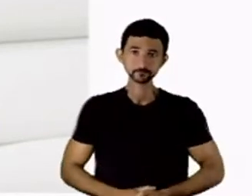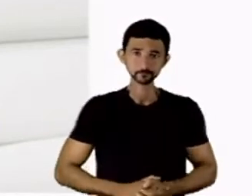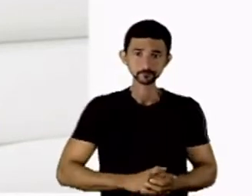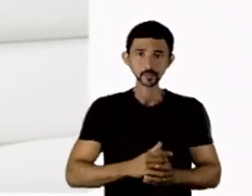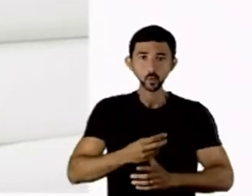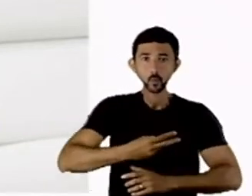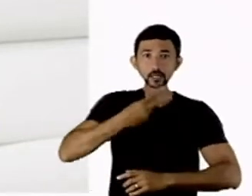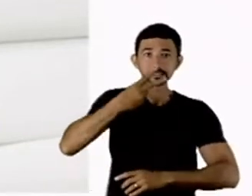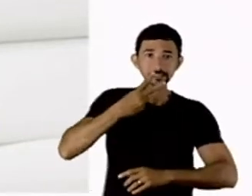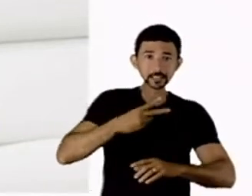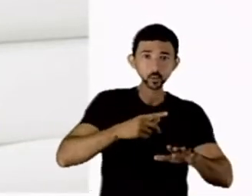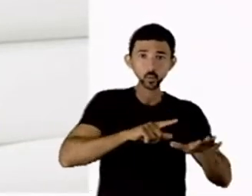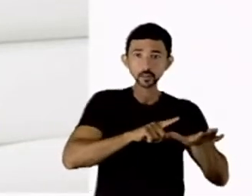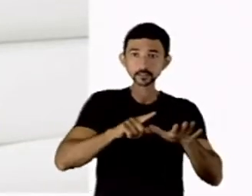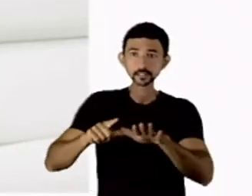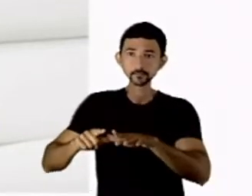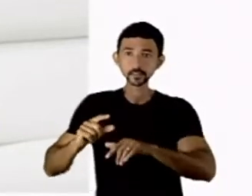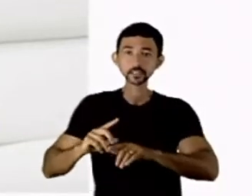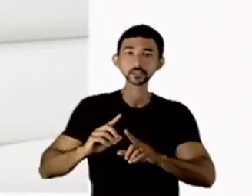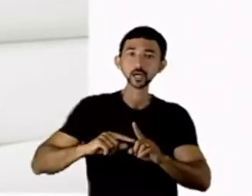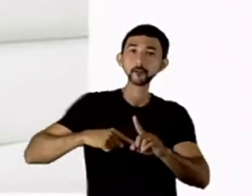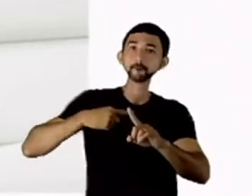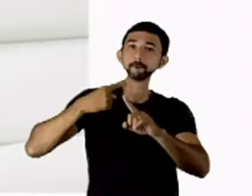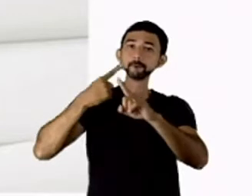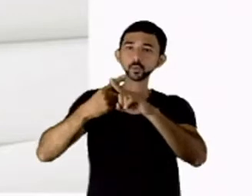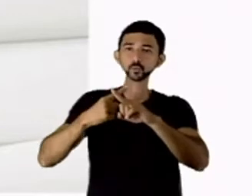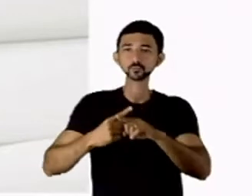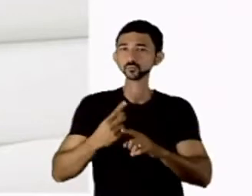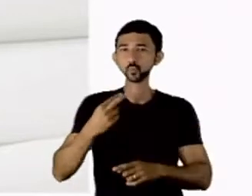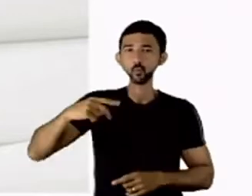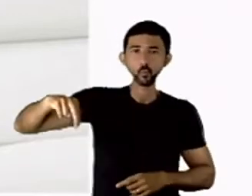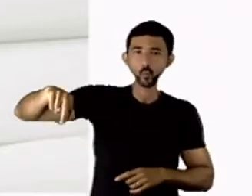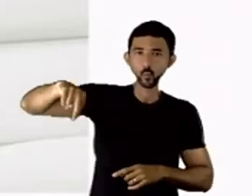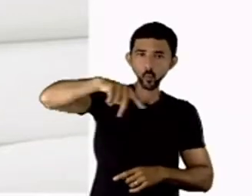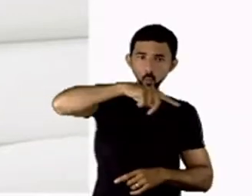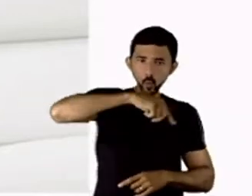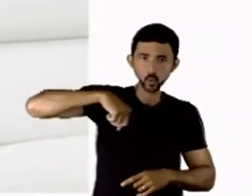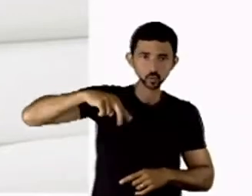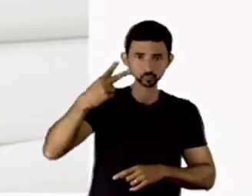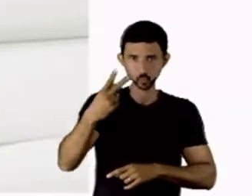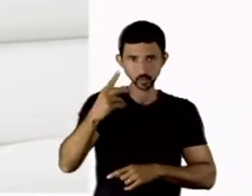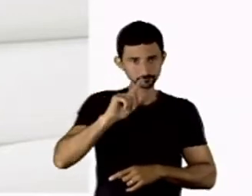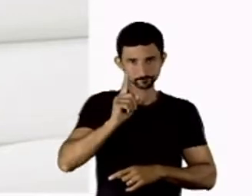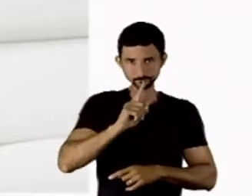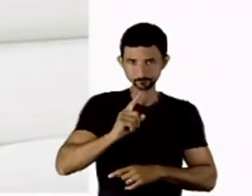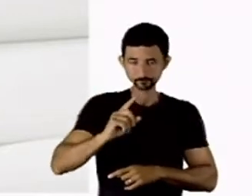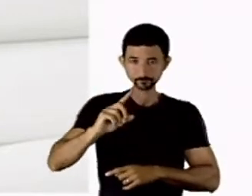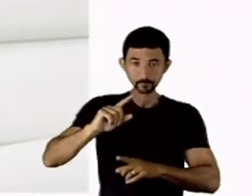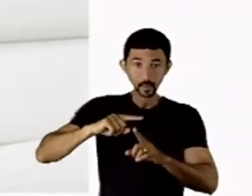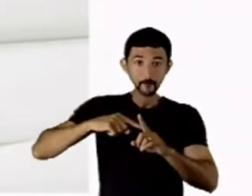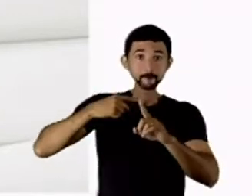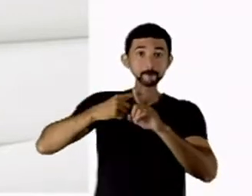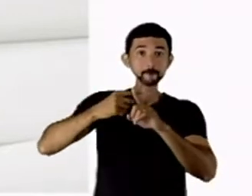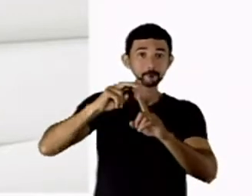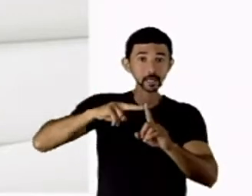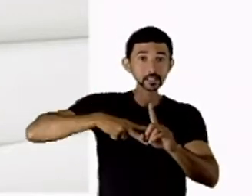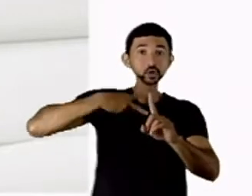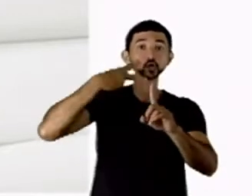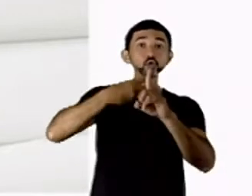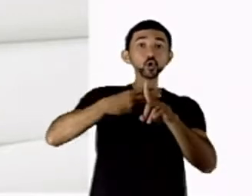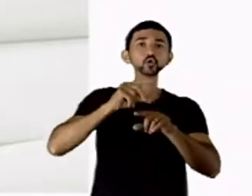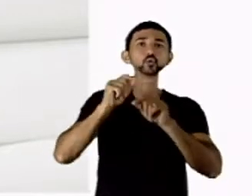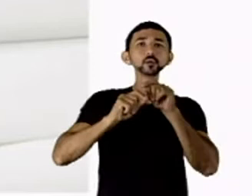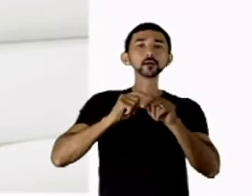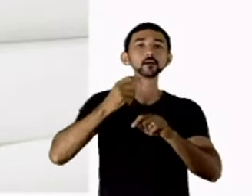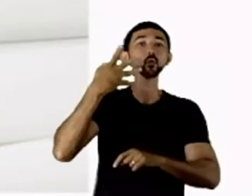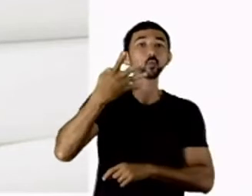na segunda semana, ele já não vai caminhar somente 2 voltas. É o dobro. E o dobro de 2